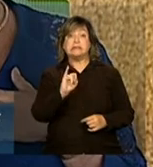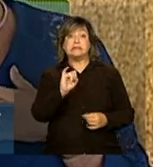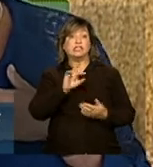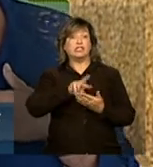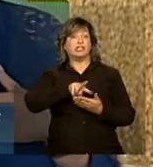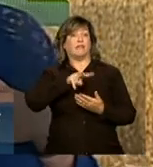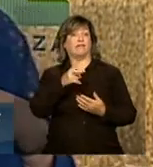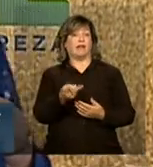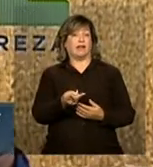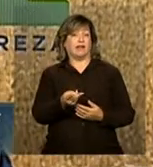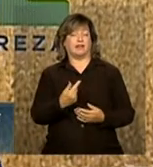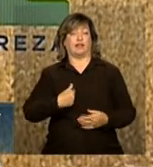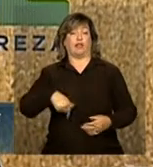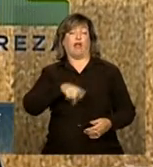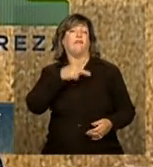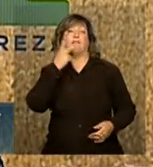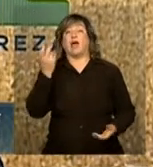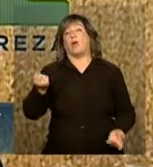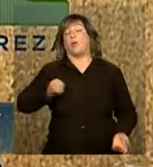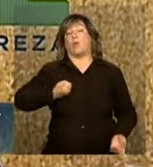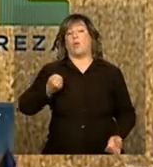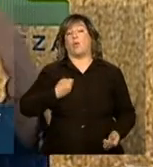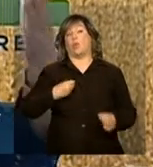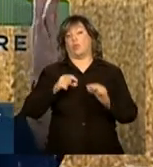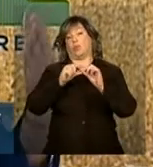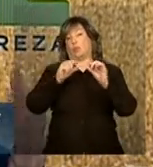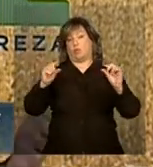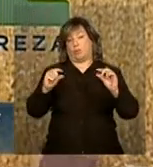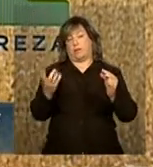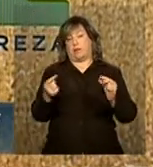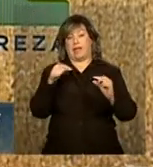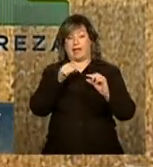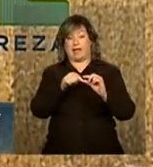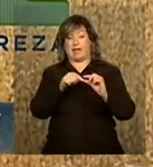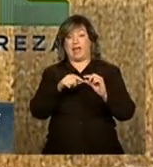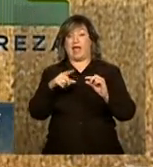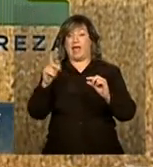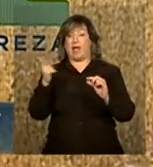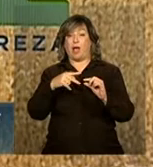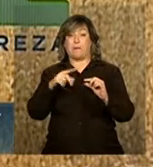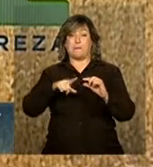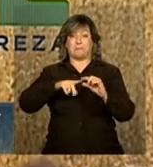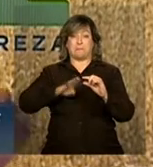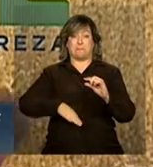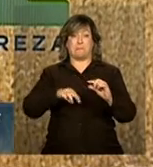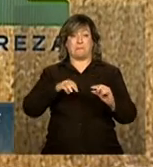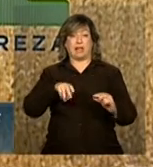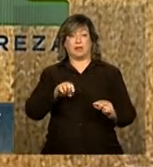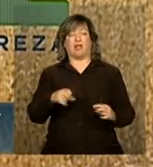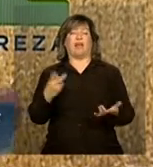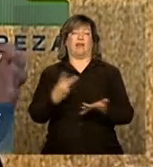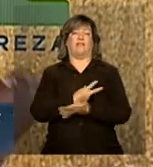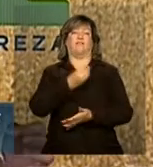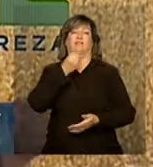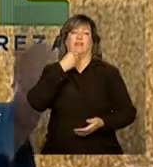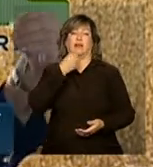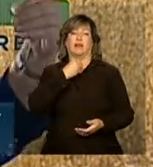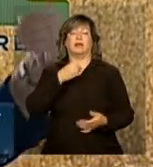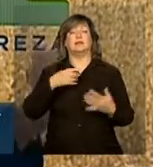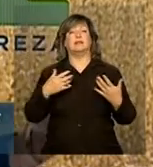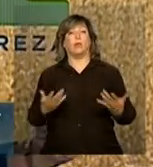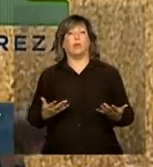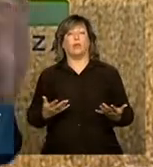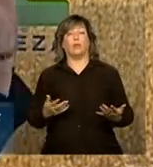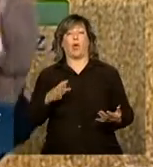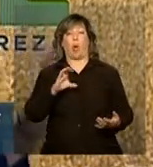contrário, falar que vai dar um número e dá menos, na realidade, é fracasso. Então,